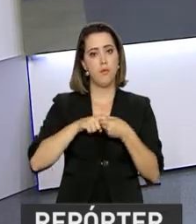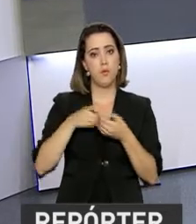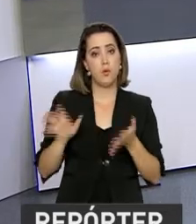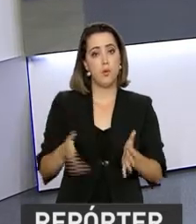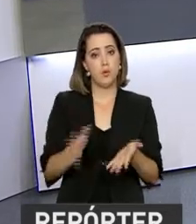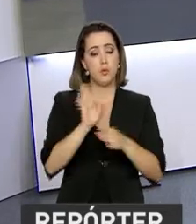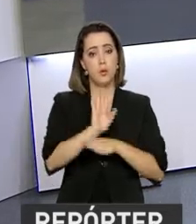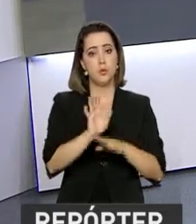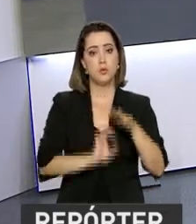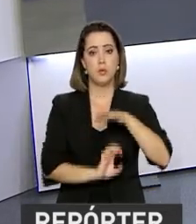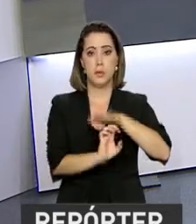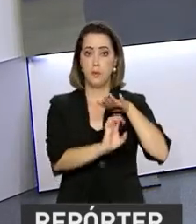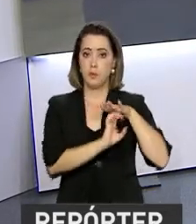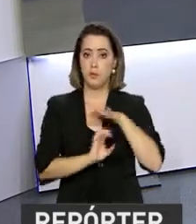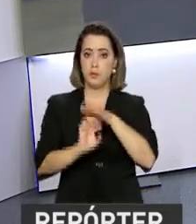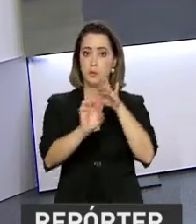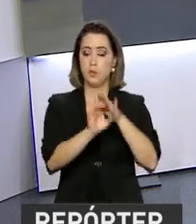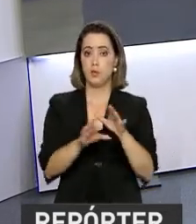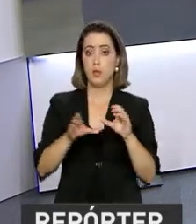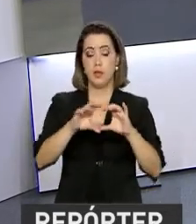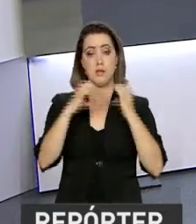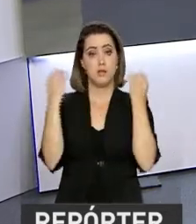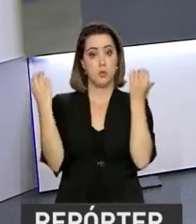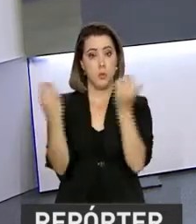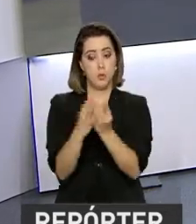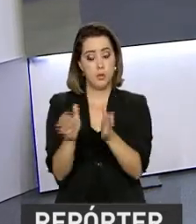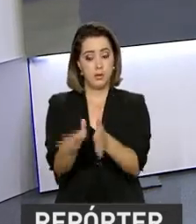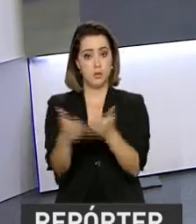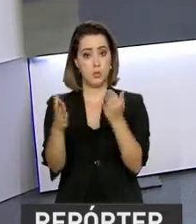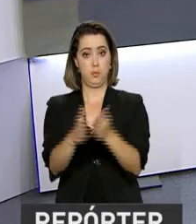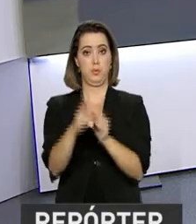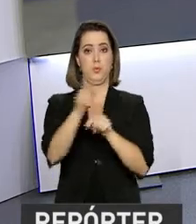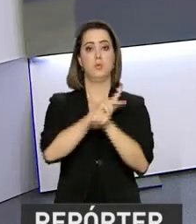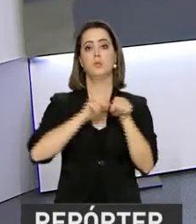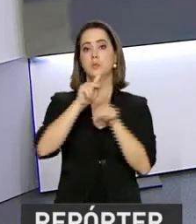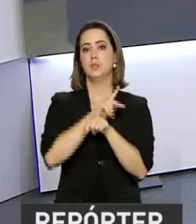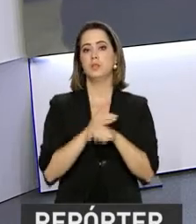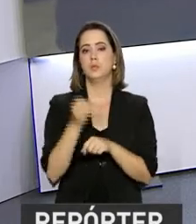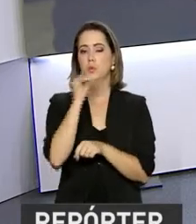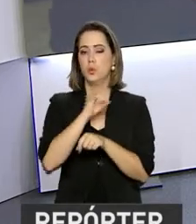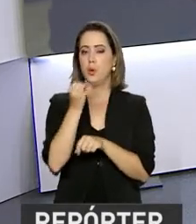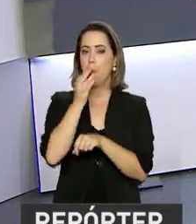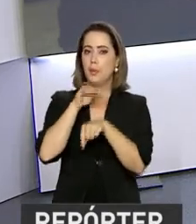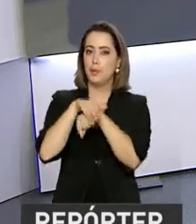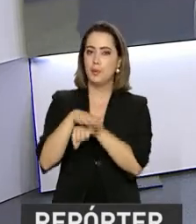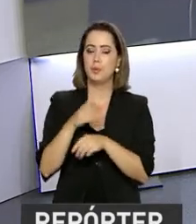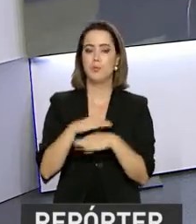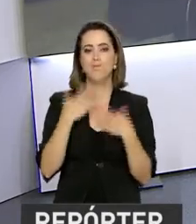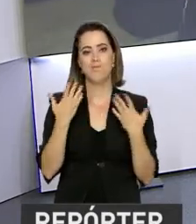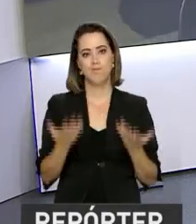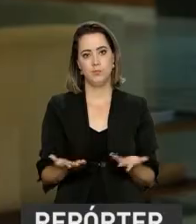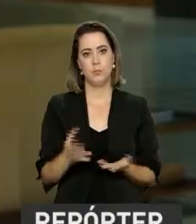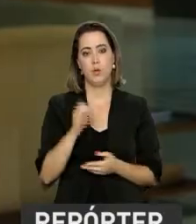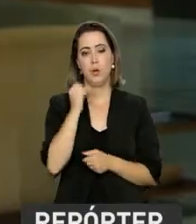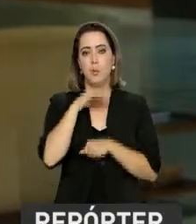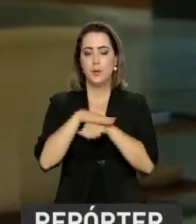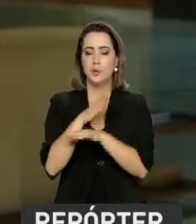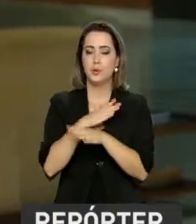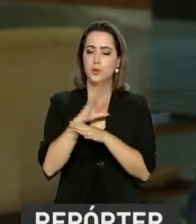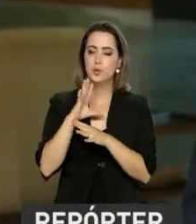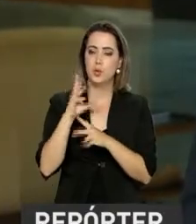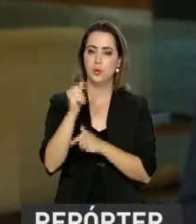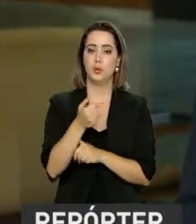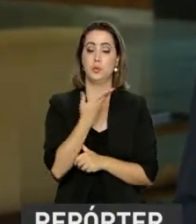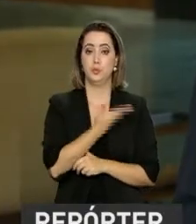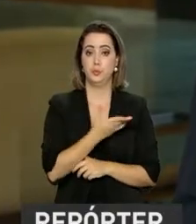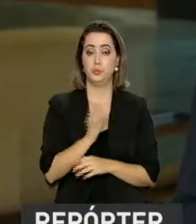profissionalizar empreendedores nas favelas do país. Olá, Luana, boa noite para você. Olá, Roberto. Boa noite a todos. Pois é,